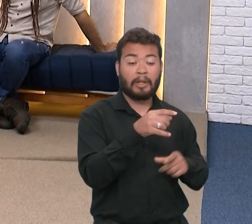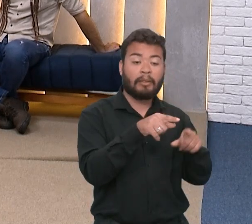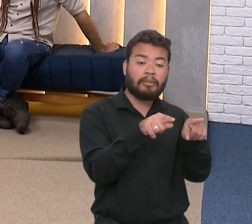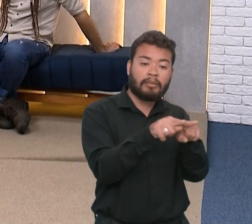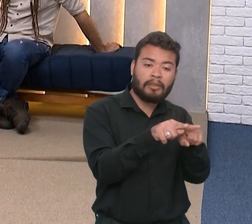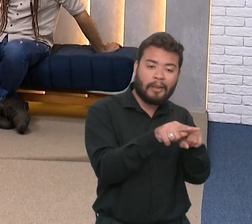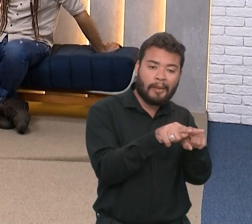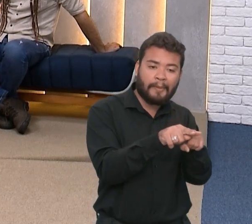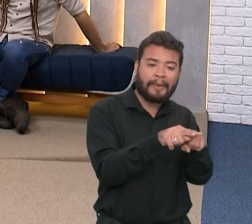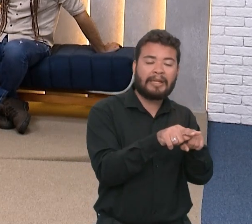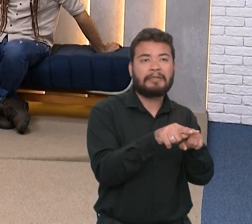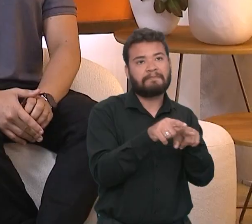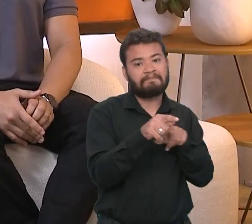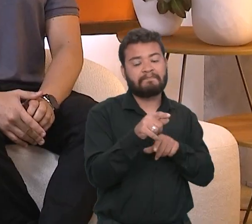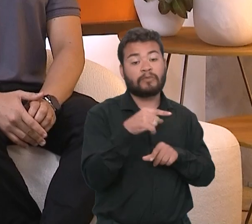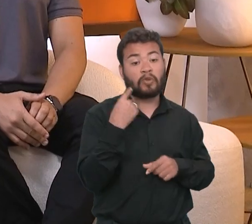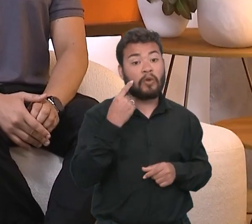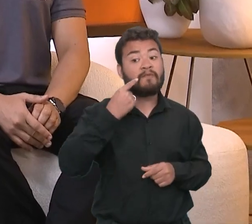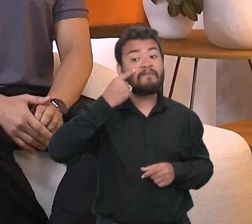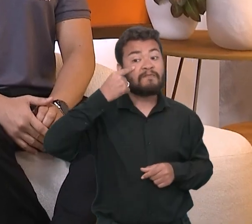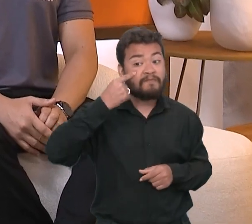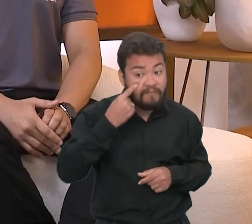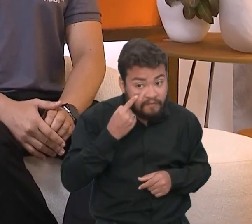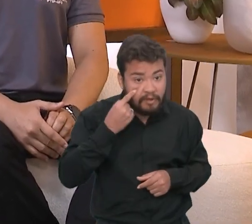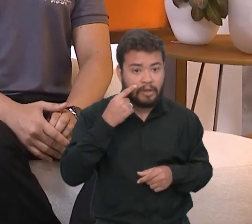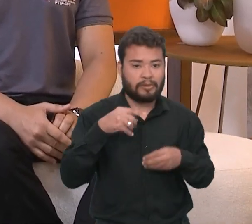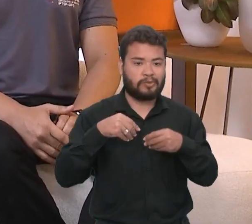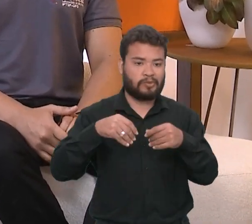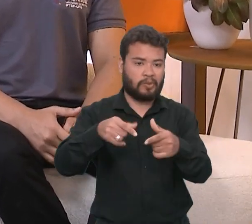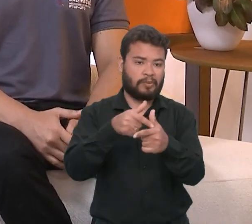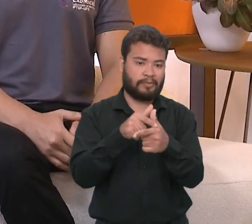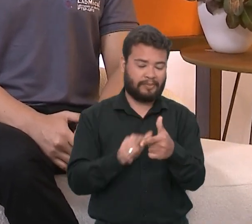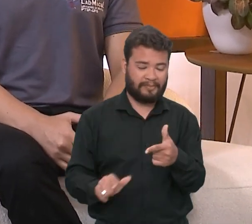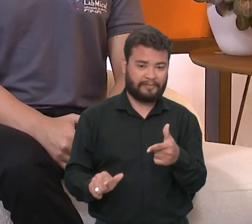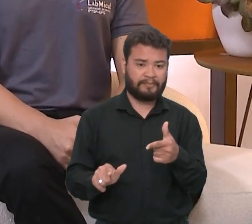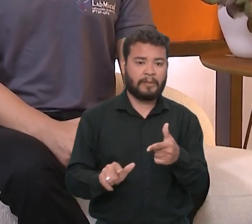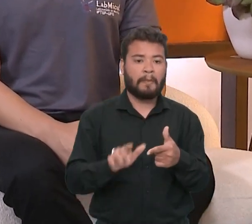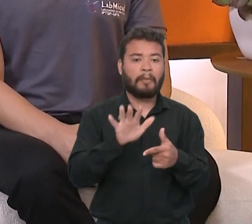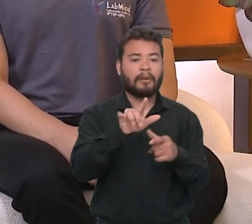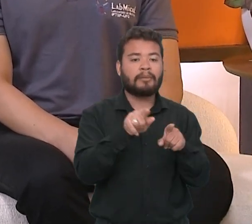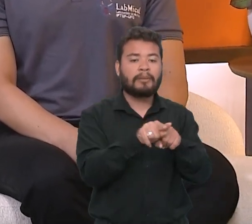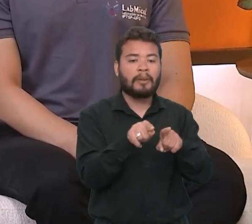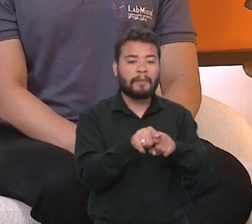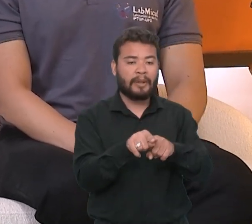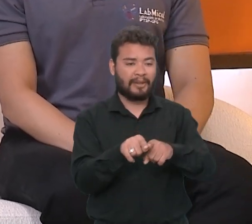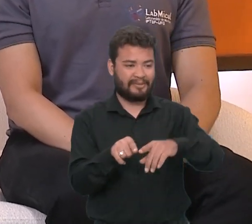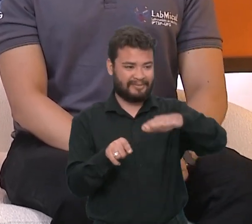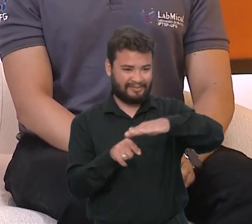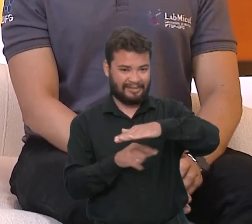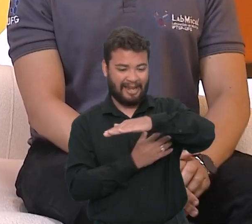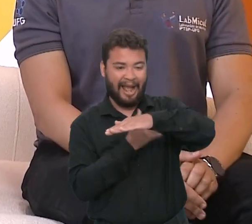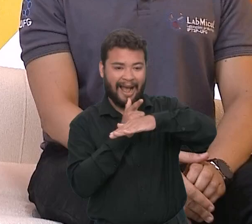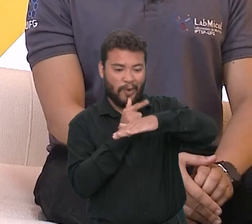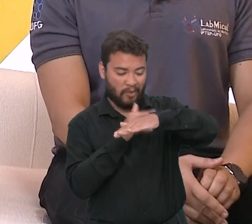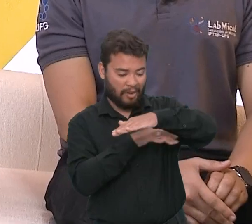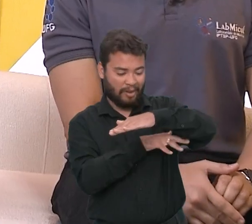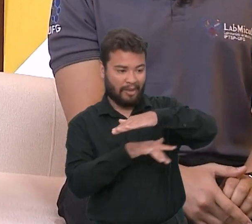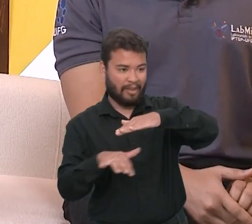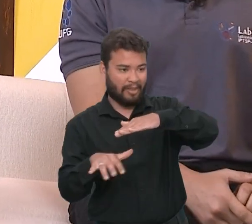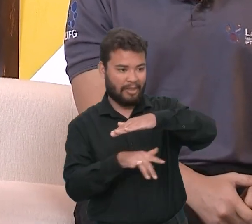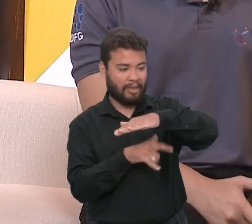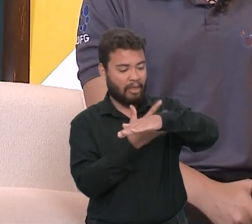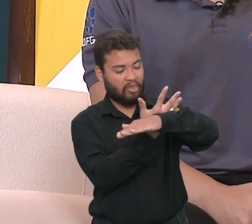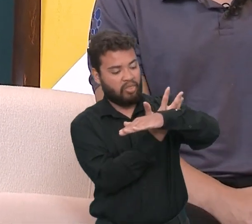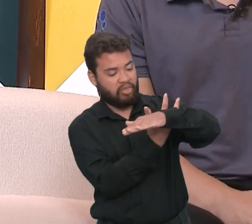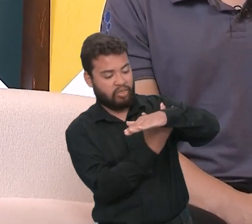não só aquilo que a gente consegue ver, né? Então não só o impacto no solo, mas e o impacto no lençol freático, naquilo que a gente usa, nos cursos dos rios, nas águas que desafogam